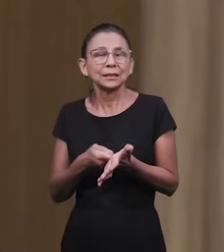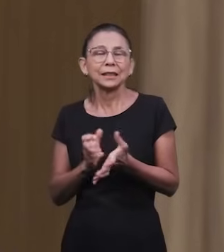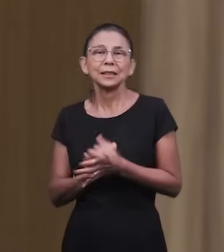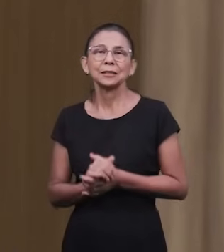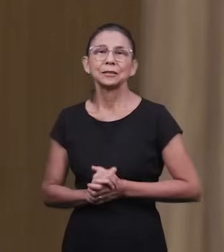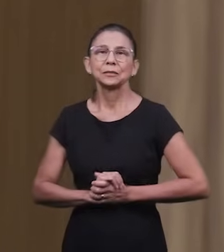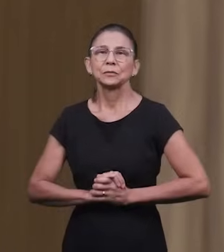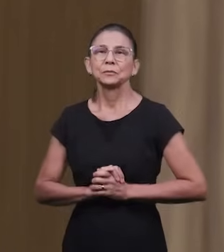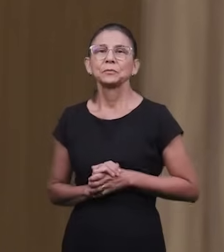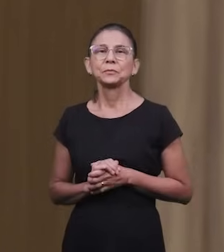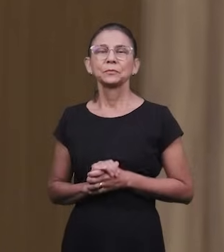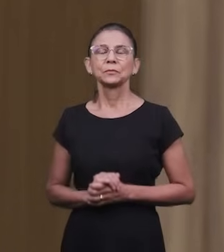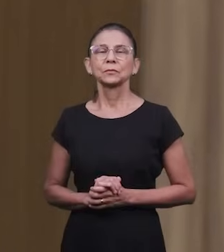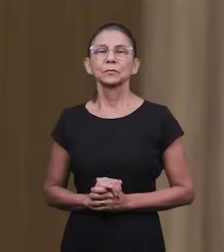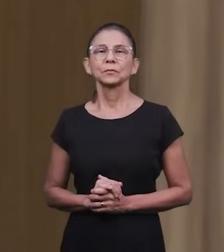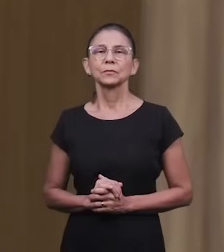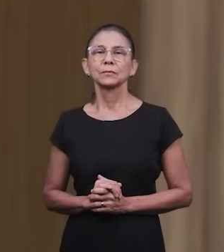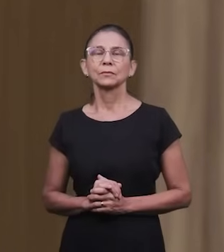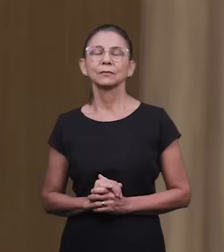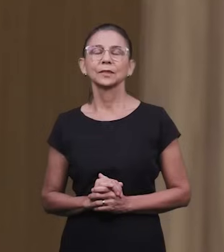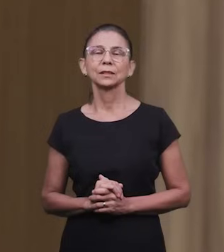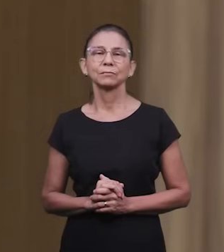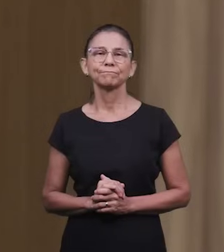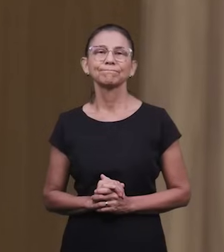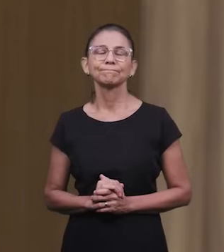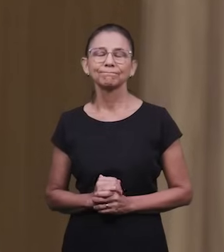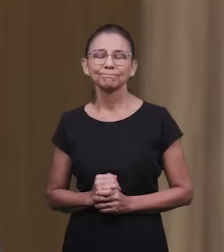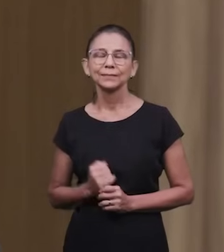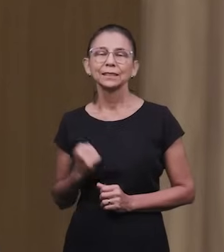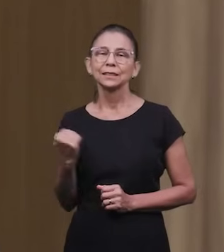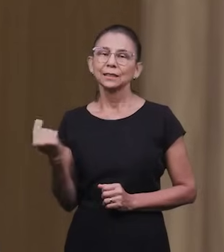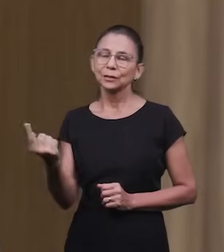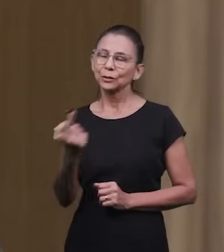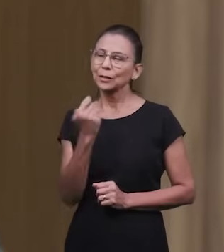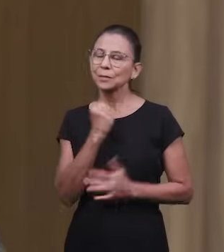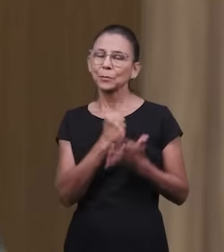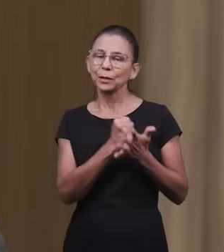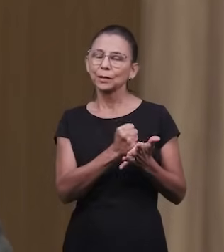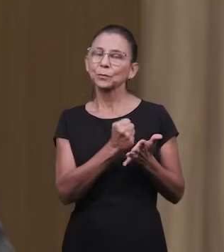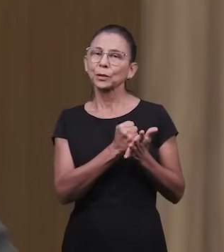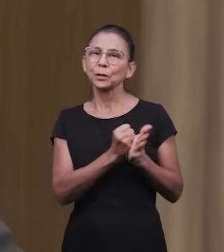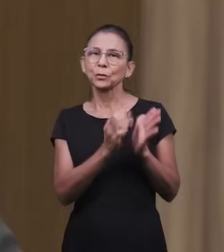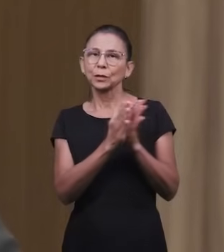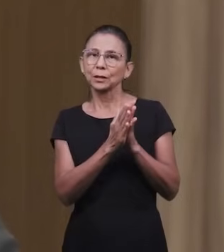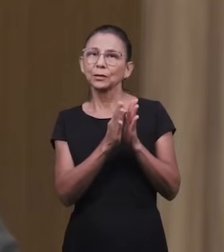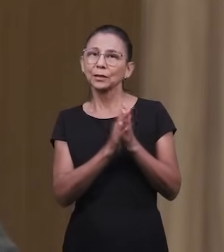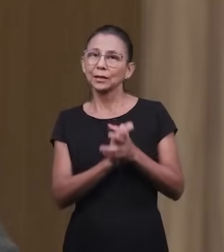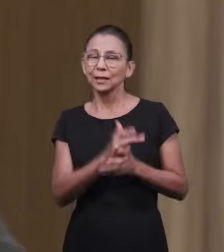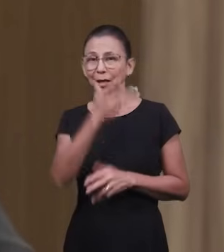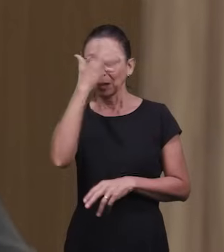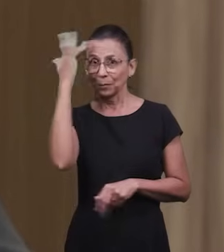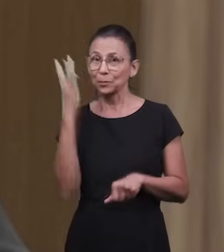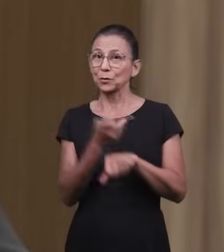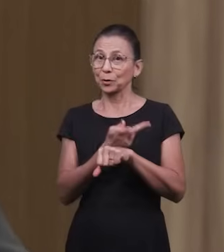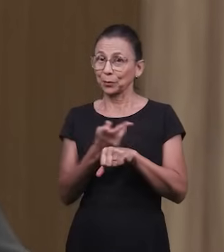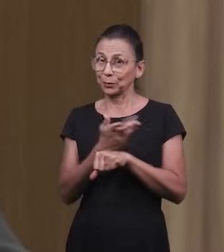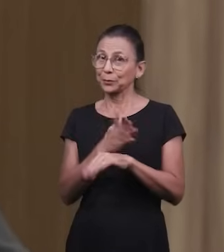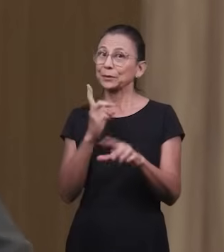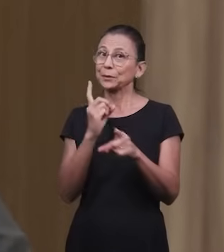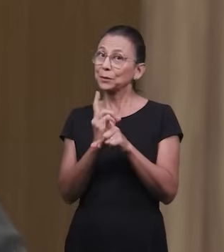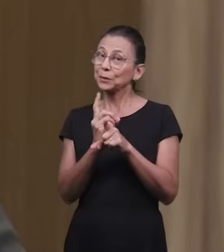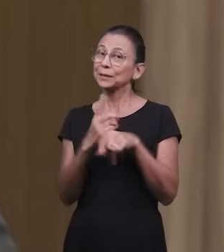Nós, na nossa condição, nós estávamos sempre ali atendendo, orando, buscando. Aquele que procura, acha,